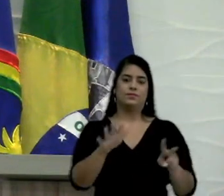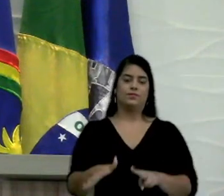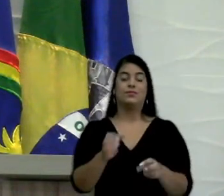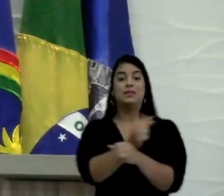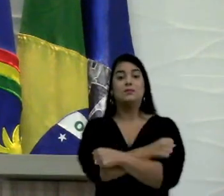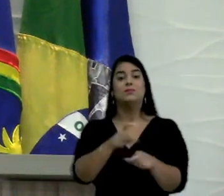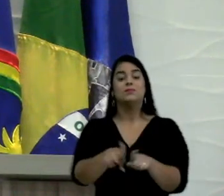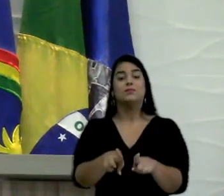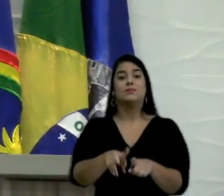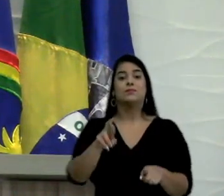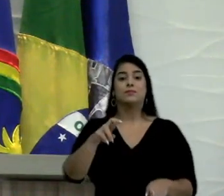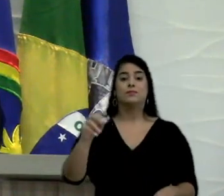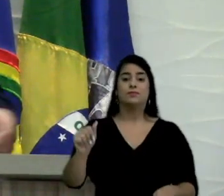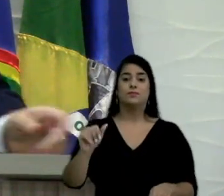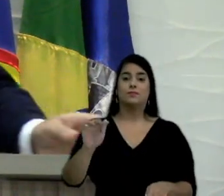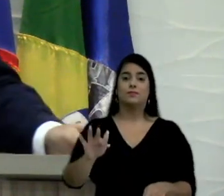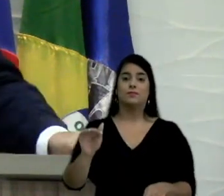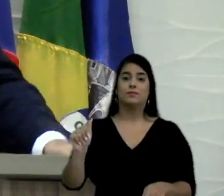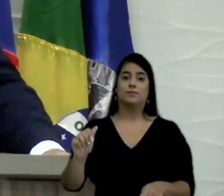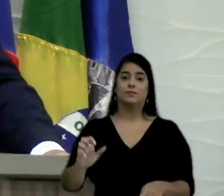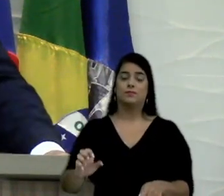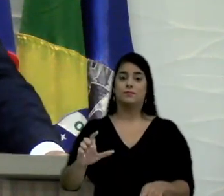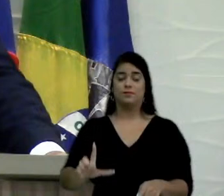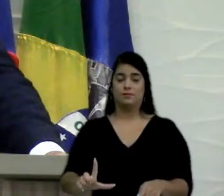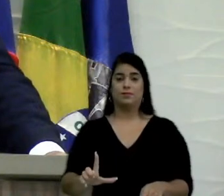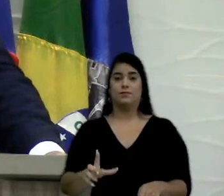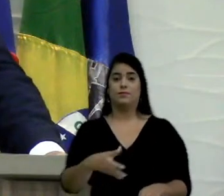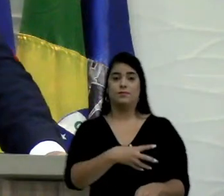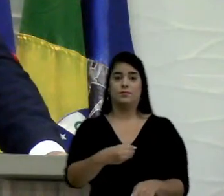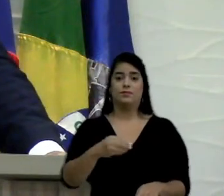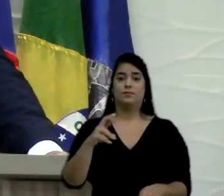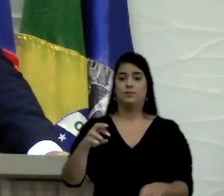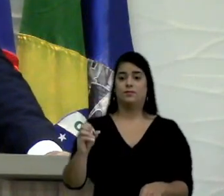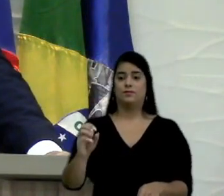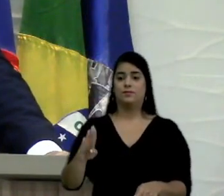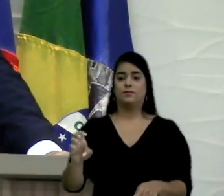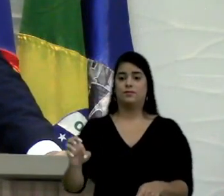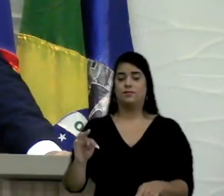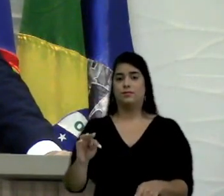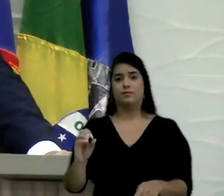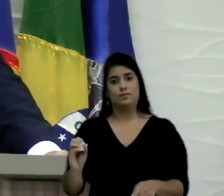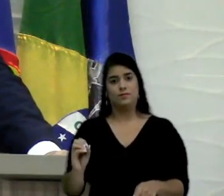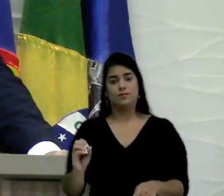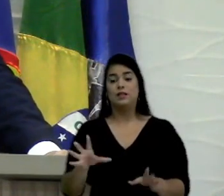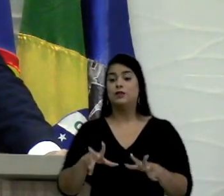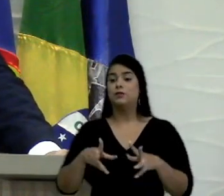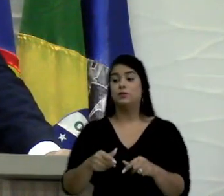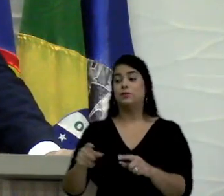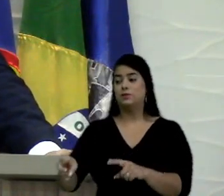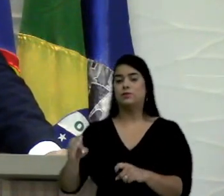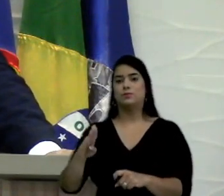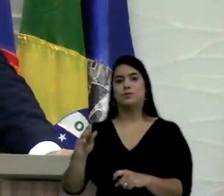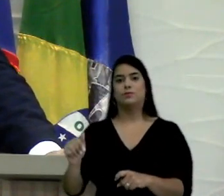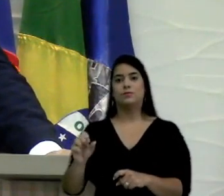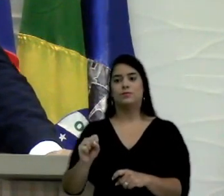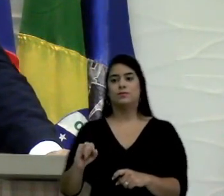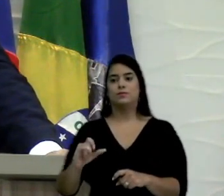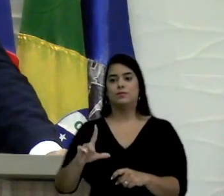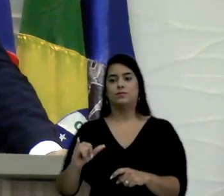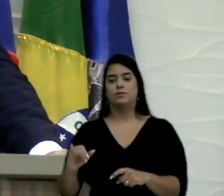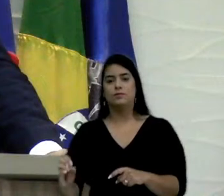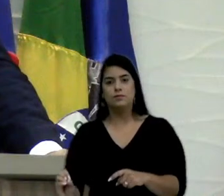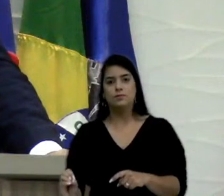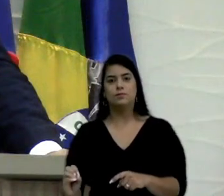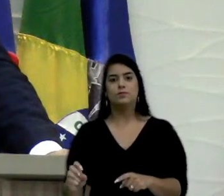rafaelzinho Azevedo lá no cítio Basílio filho de Roberto Azevedo toda sua família todos ali do Basílio Pimenta açudinho